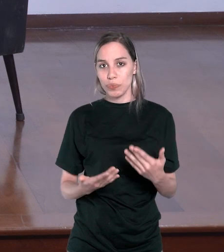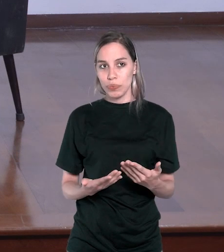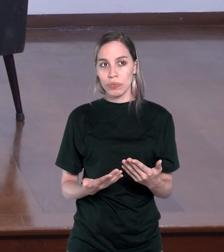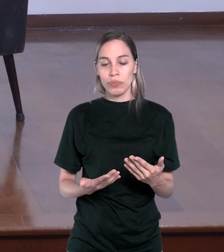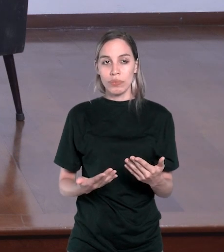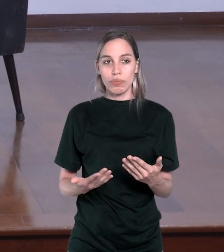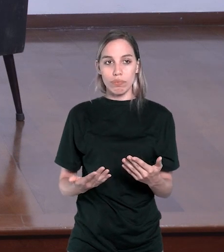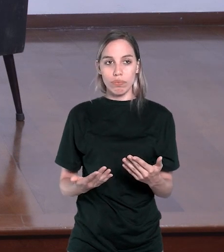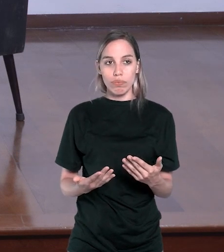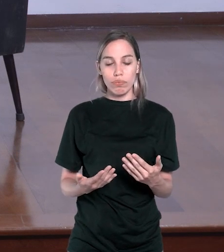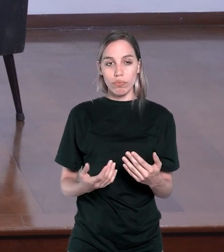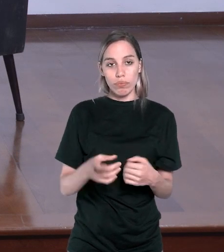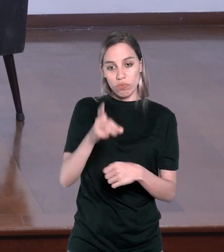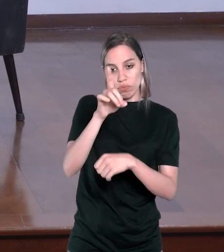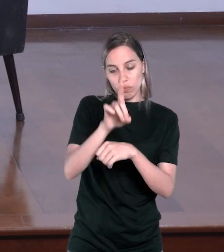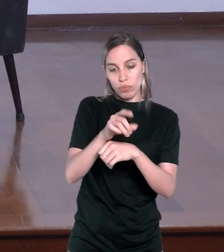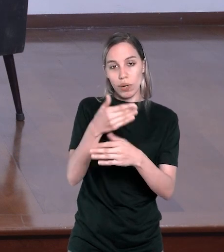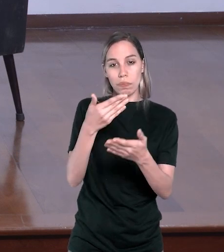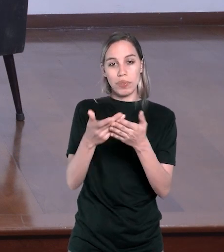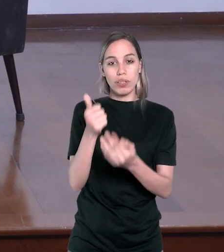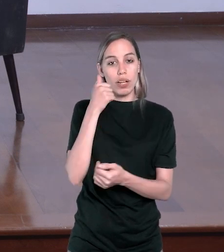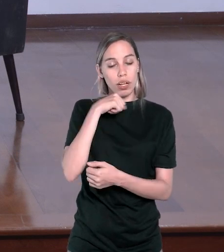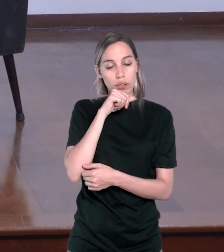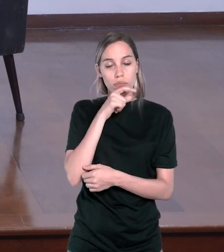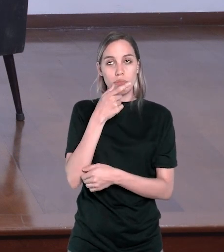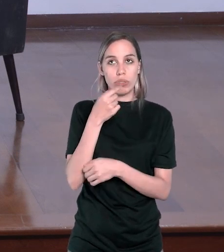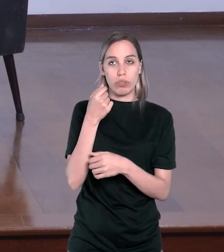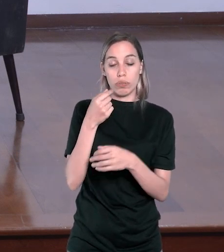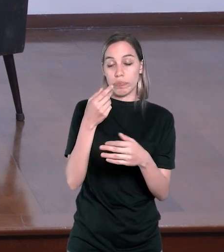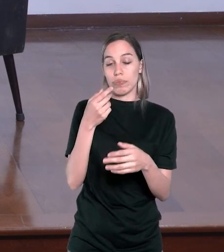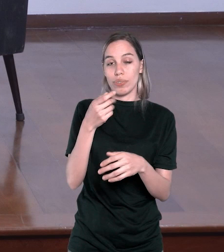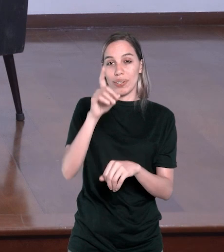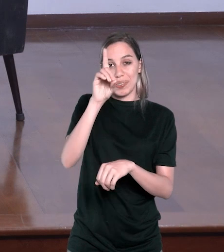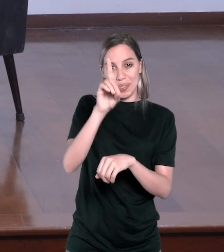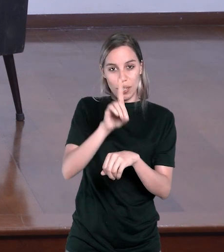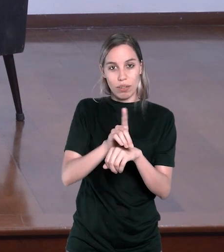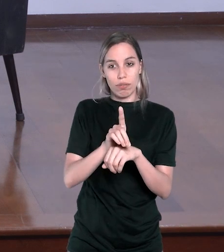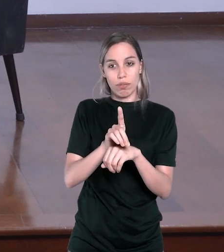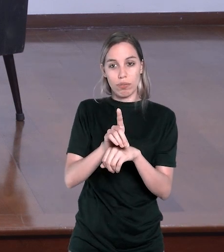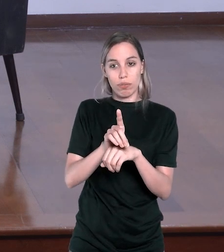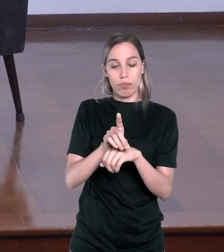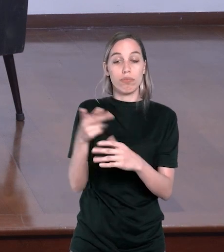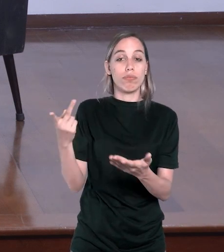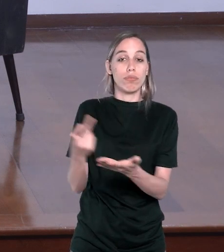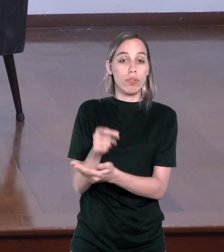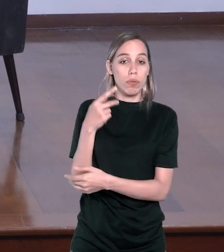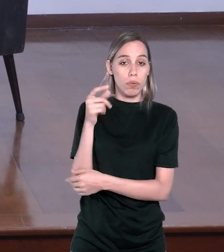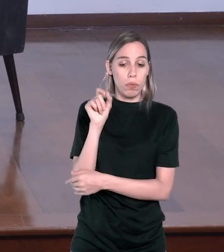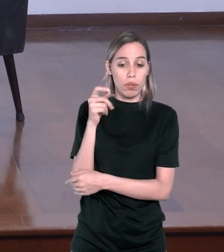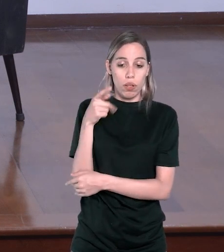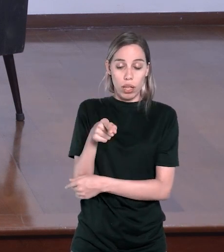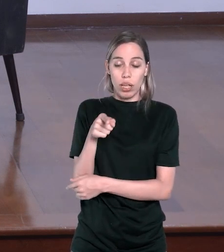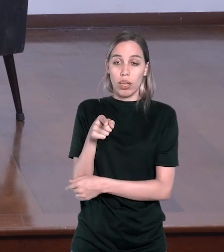de perder a tia, a mãe já tinha falecido, então ele estava no momento... E ele sempre quis contar uma história de mulheres assim,